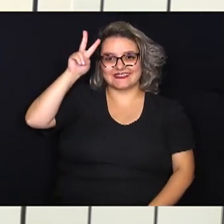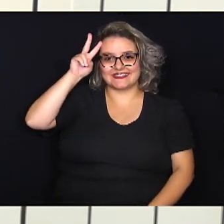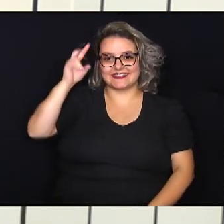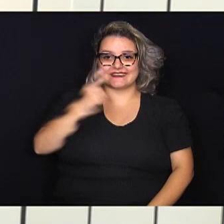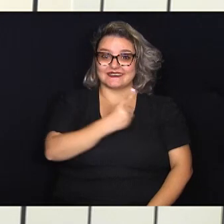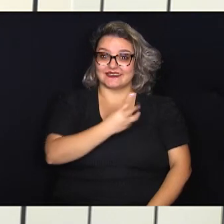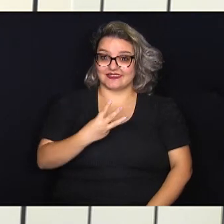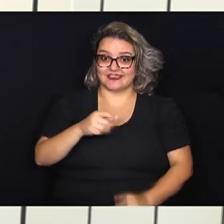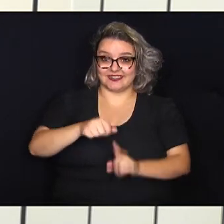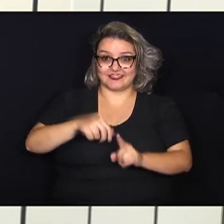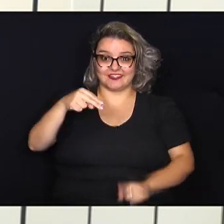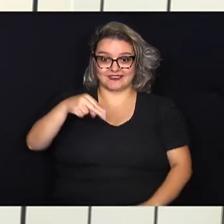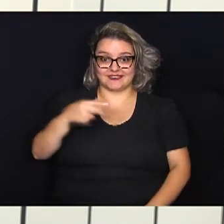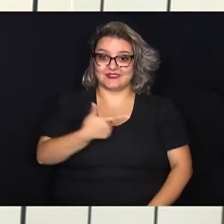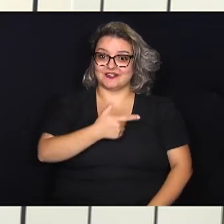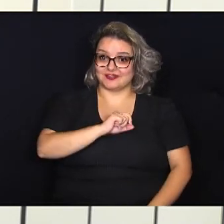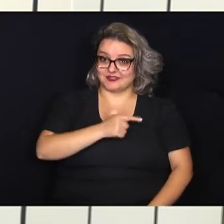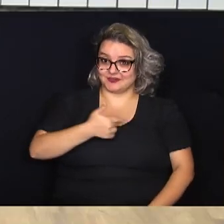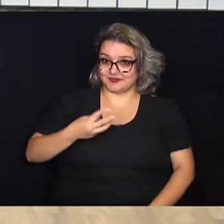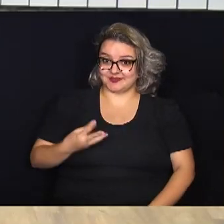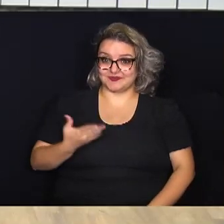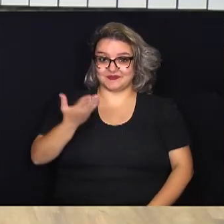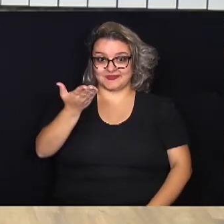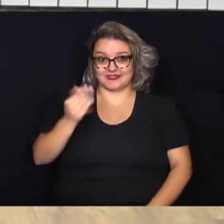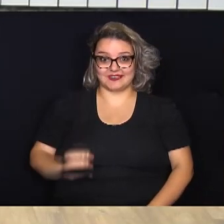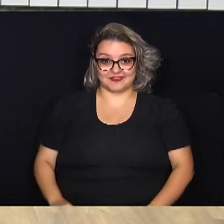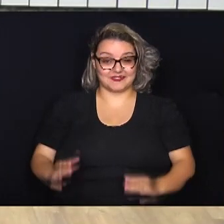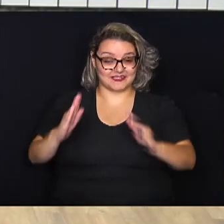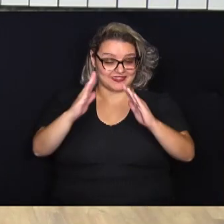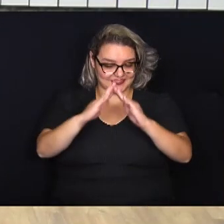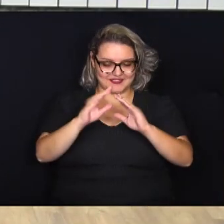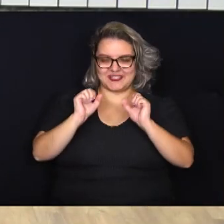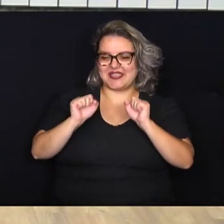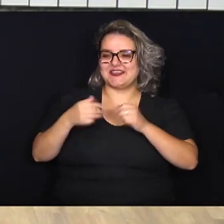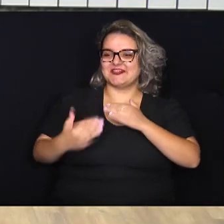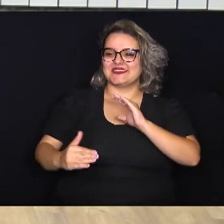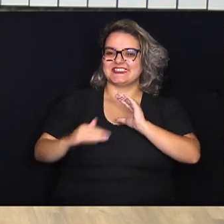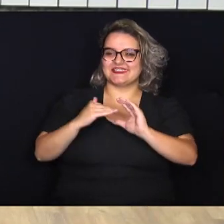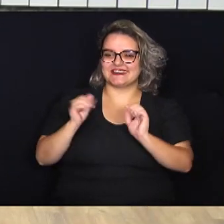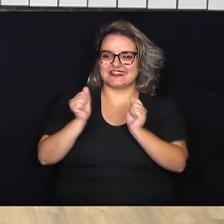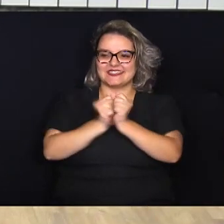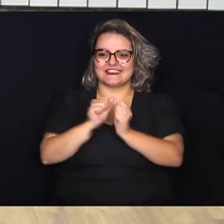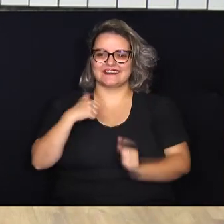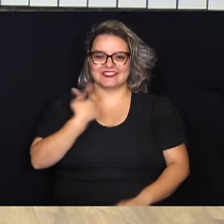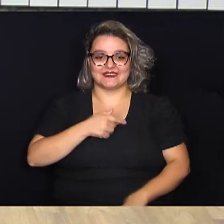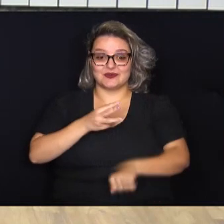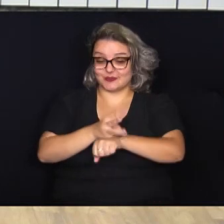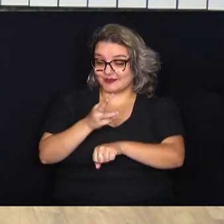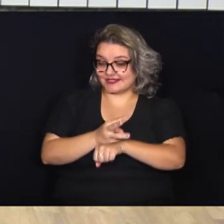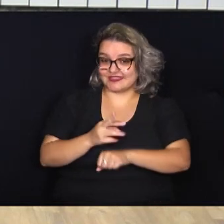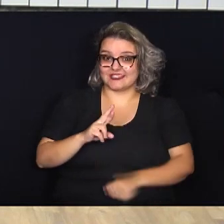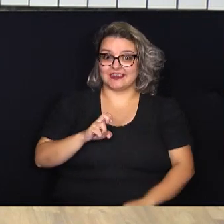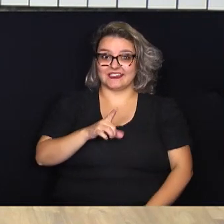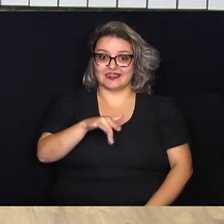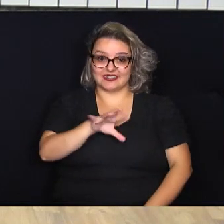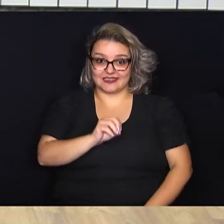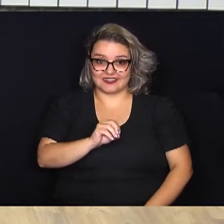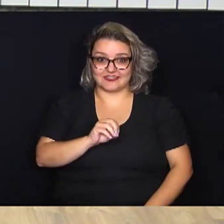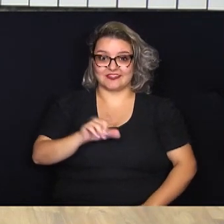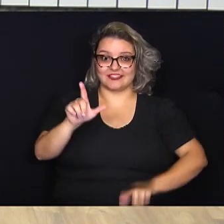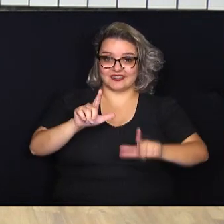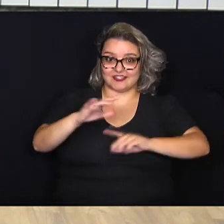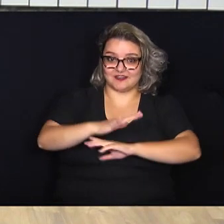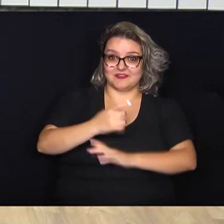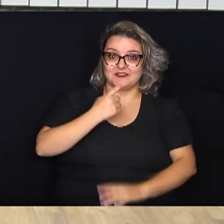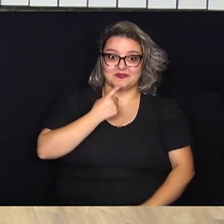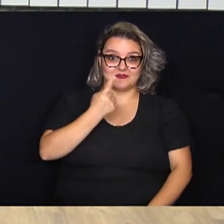de novembro de 2023. E você que está em casa pode participar com a gente pelo WhatsApp da redação da TV Câmara Campinas.